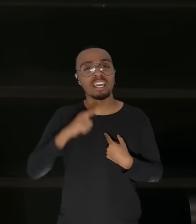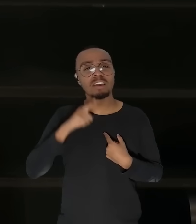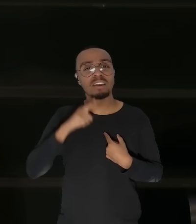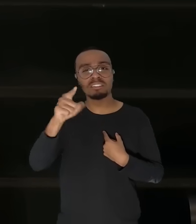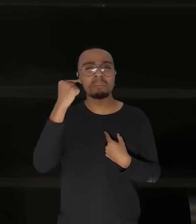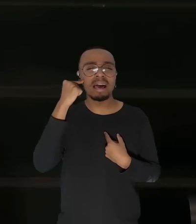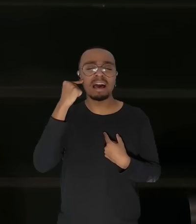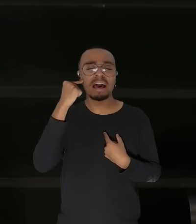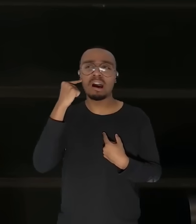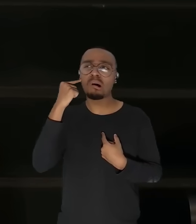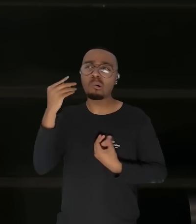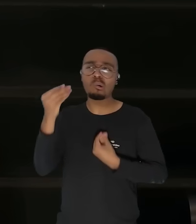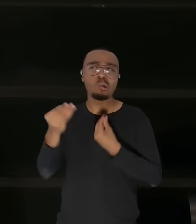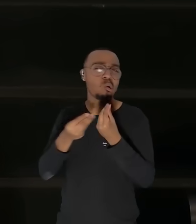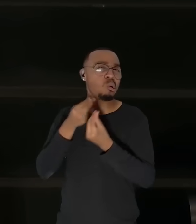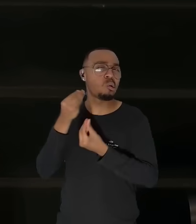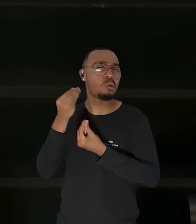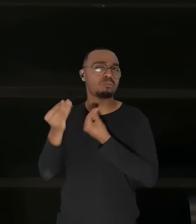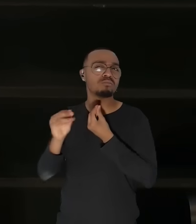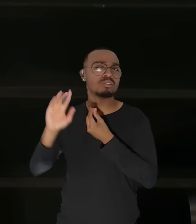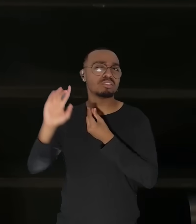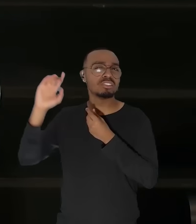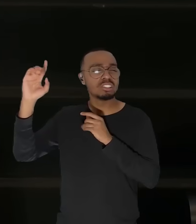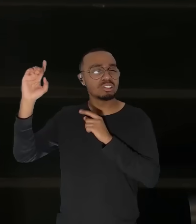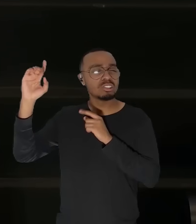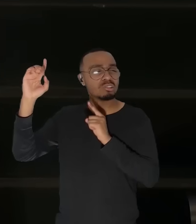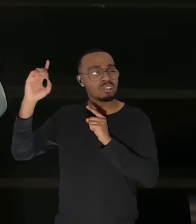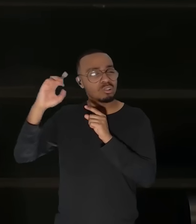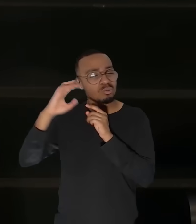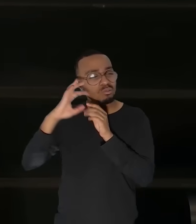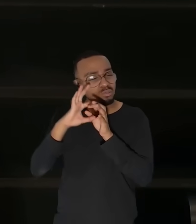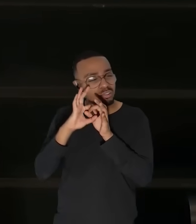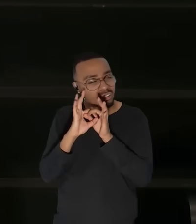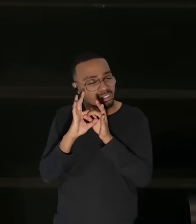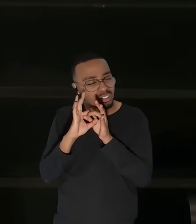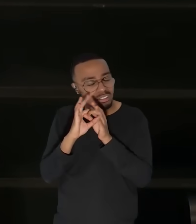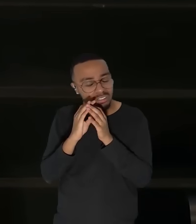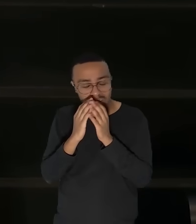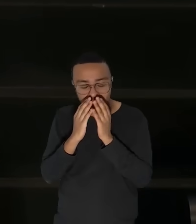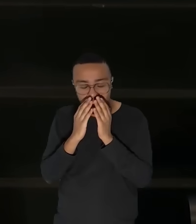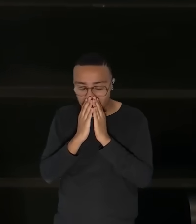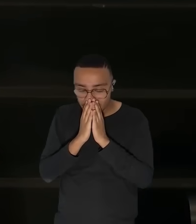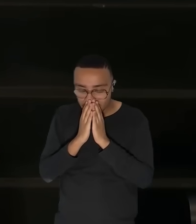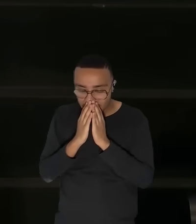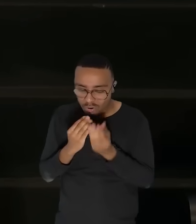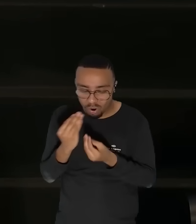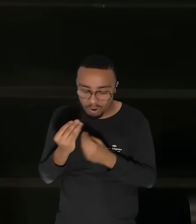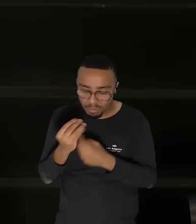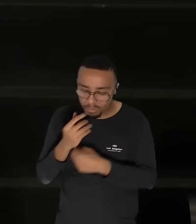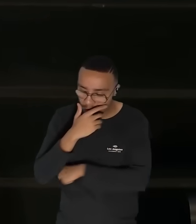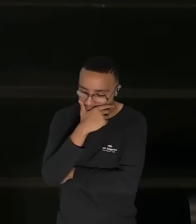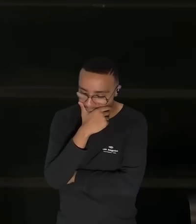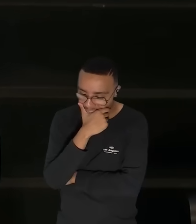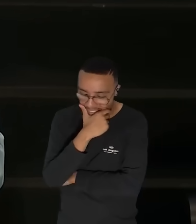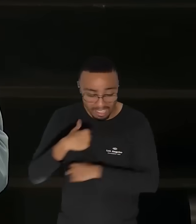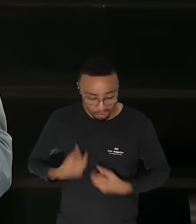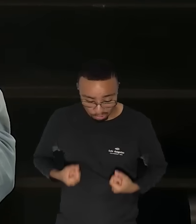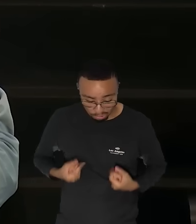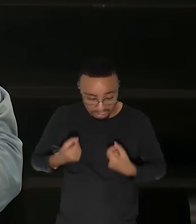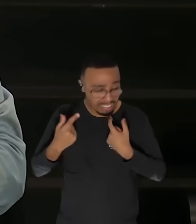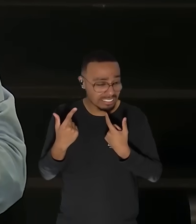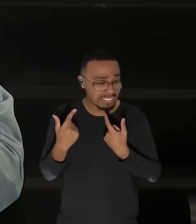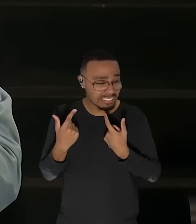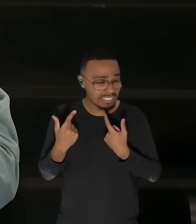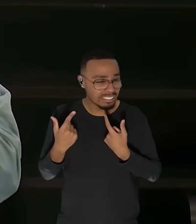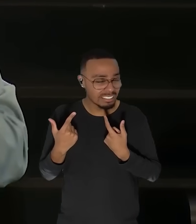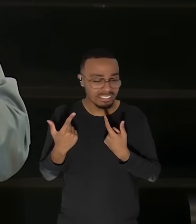Mas espera aí, eu não adoro a Deus há tantos anos. Eu não estou na igreja há tantos anos.